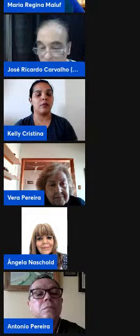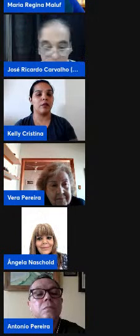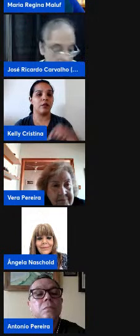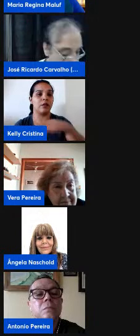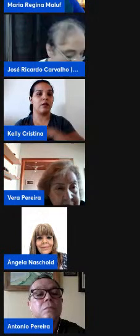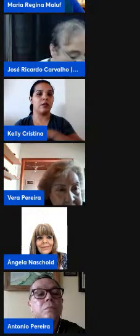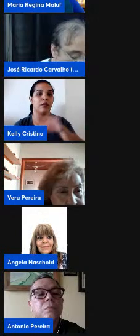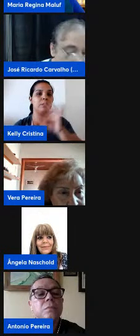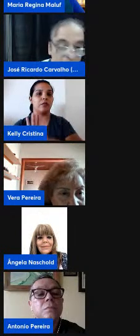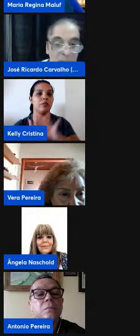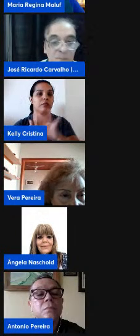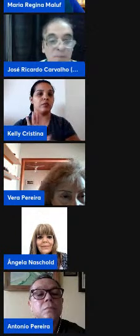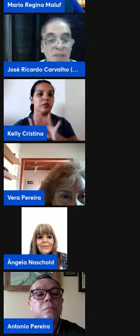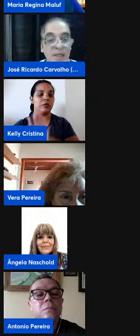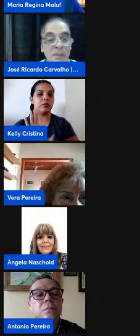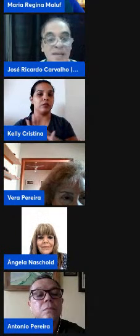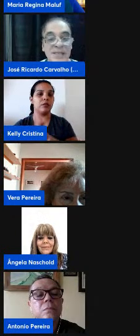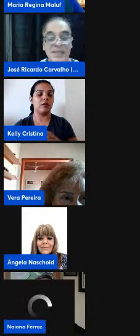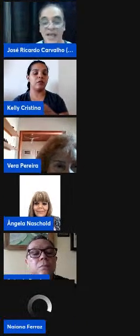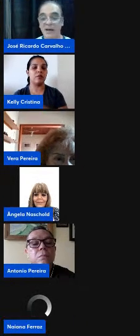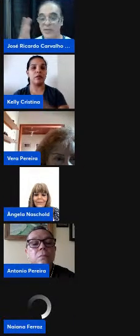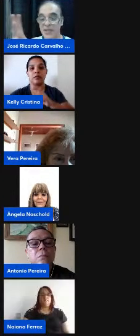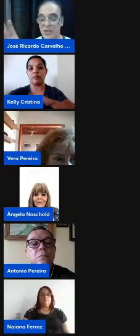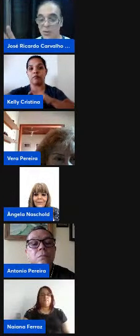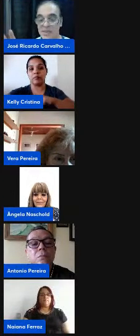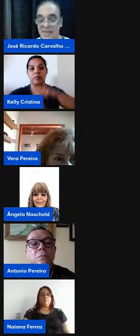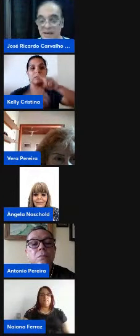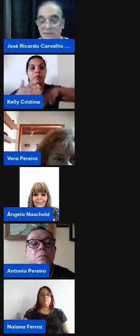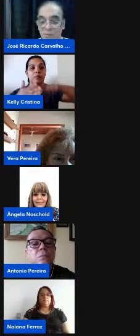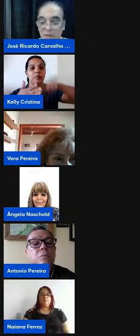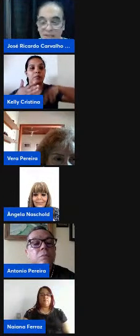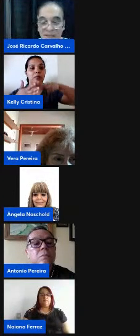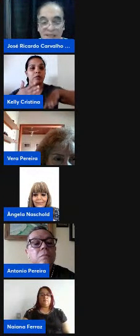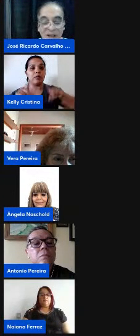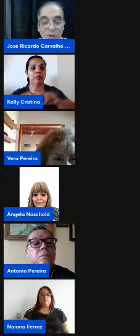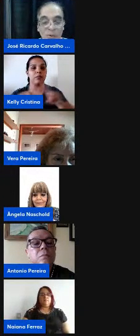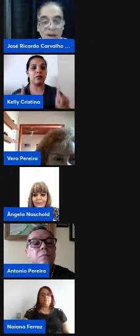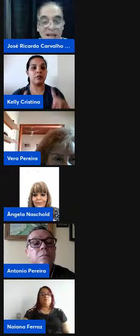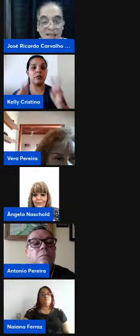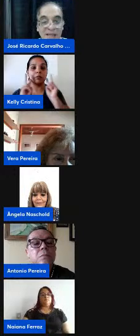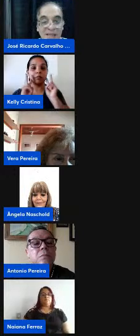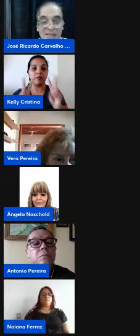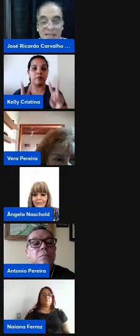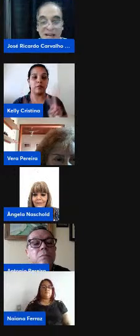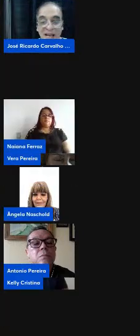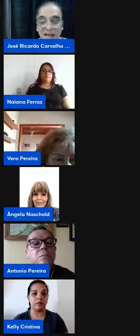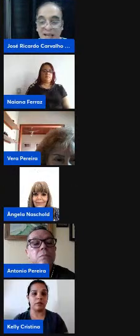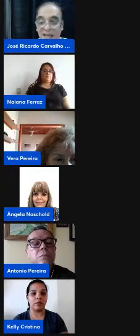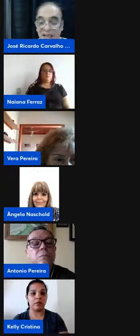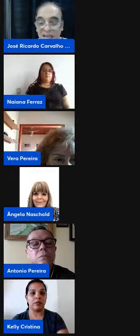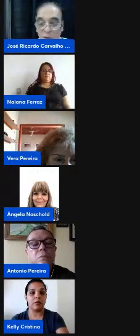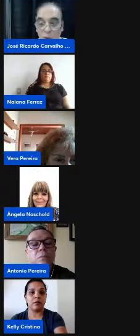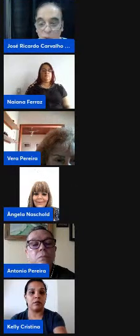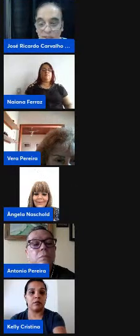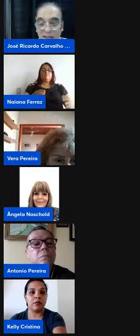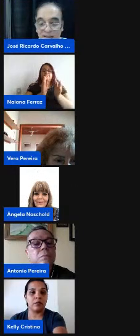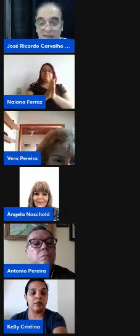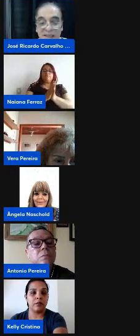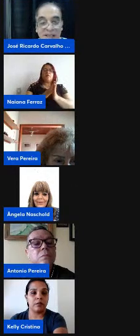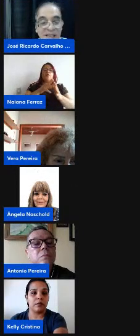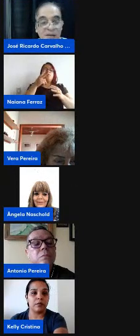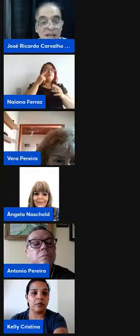eu acho que não vai dar tempo para eu ler, né? Mas é, vocês observam que a criança